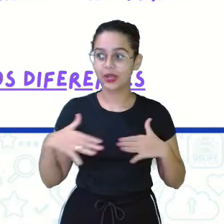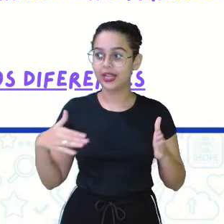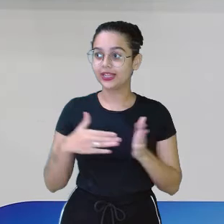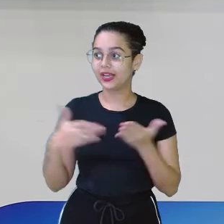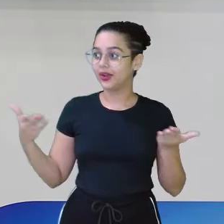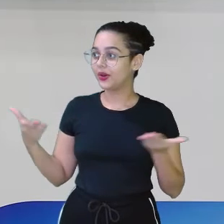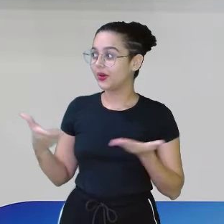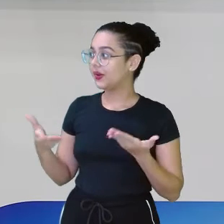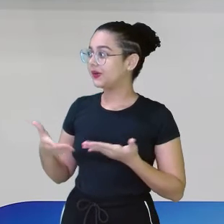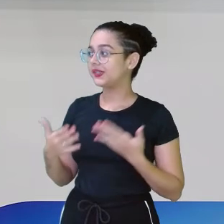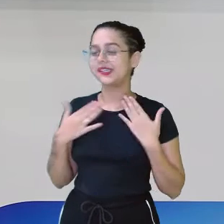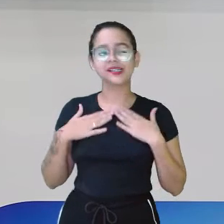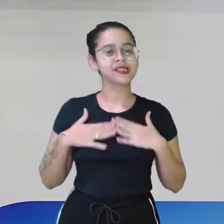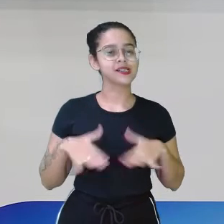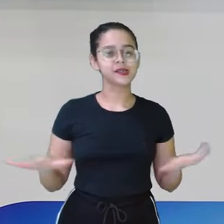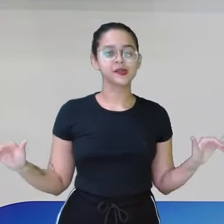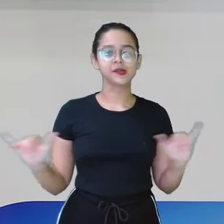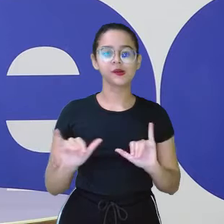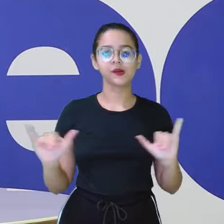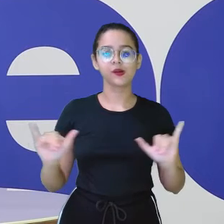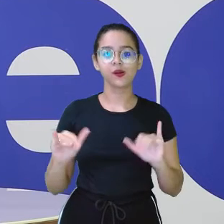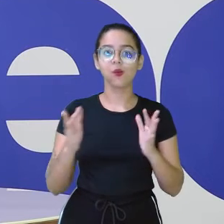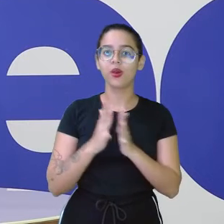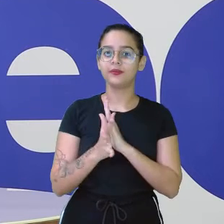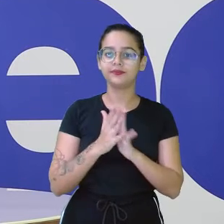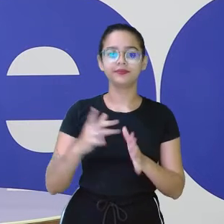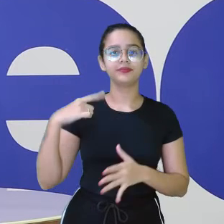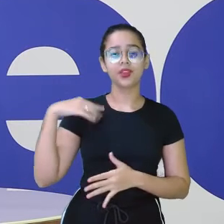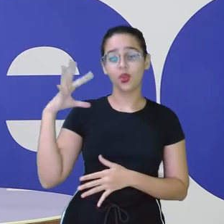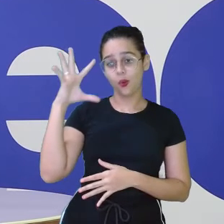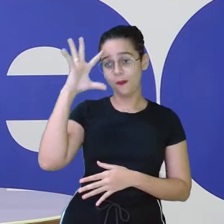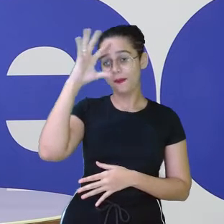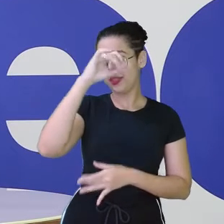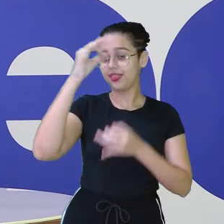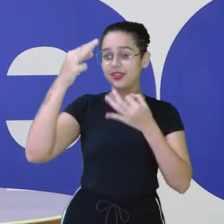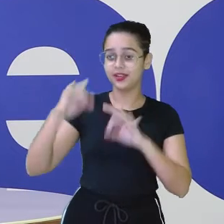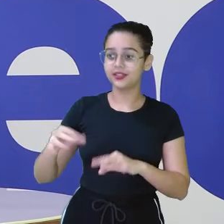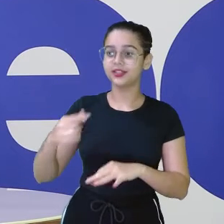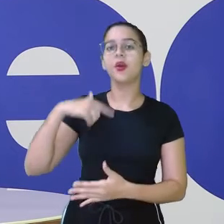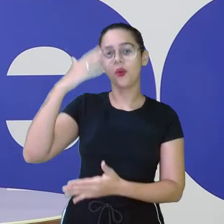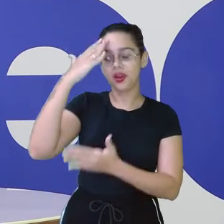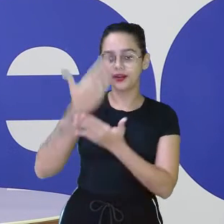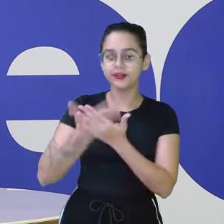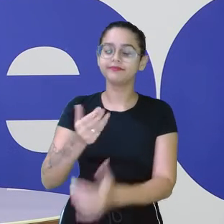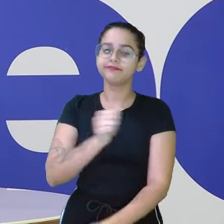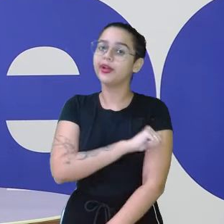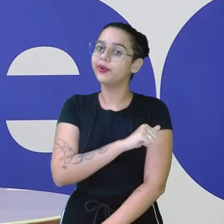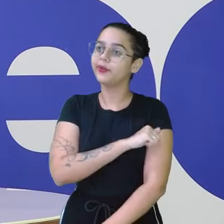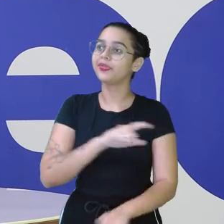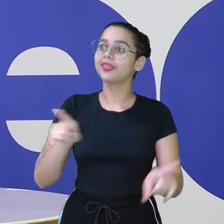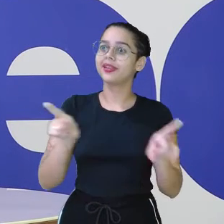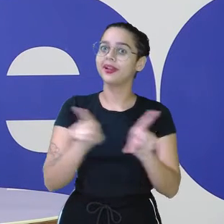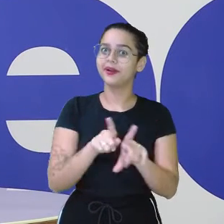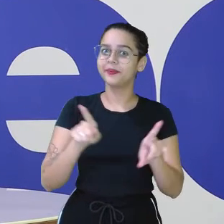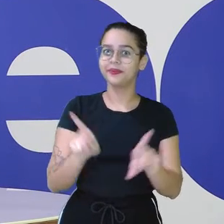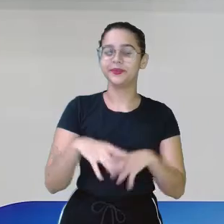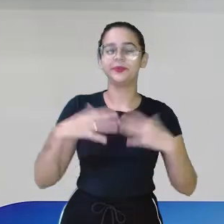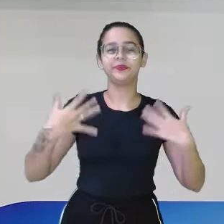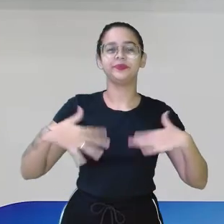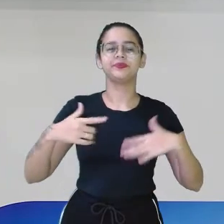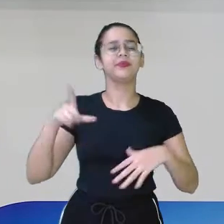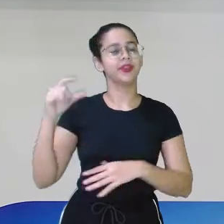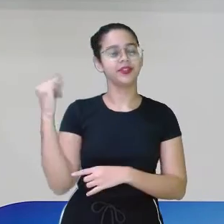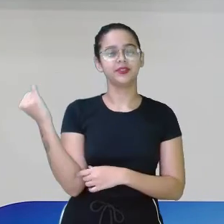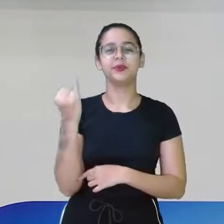professora? Tranquilíssimo, super didático, estou compreendendo bem direitinho. Eu acredito que os estudantes também, viu? Pronto, é isso